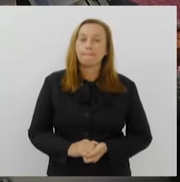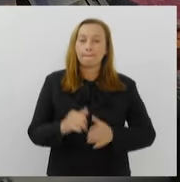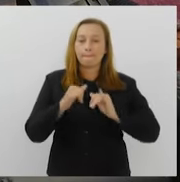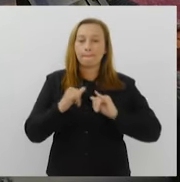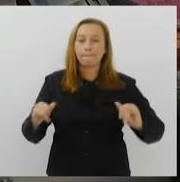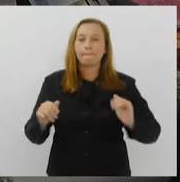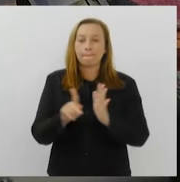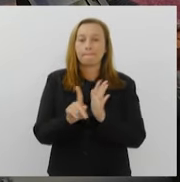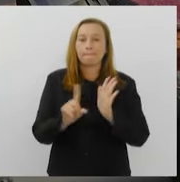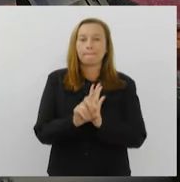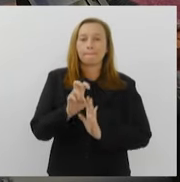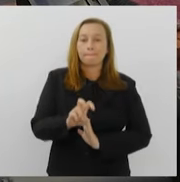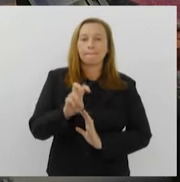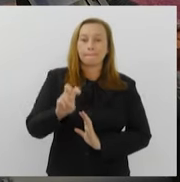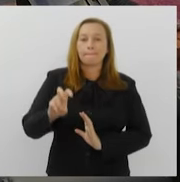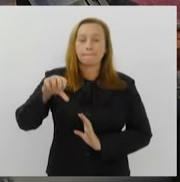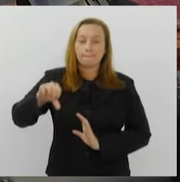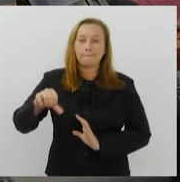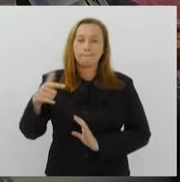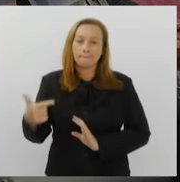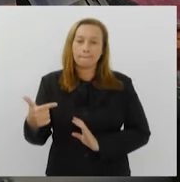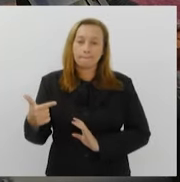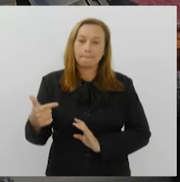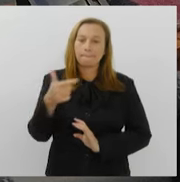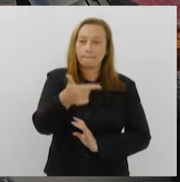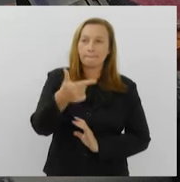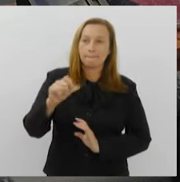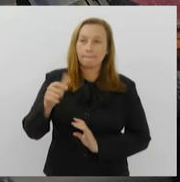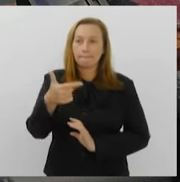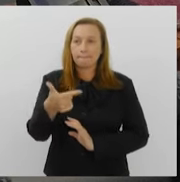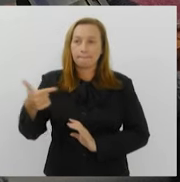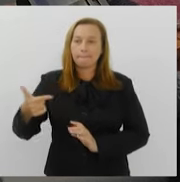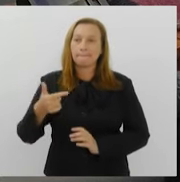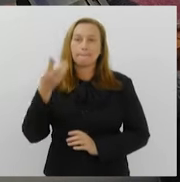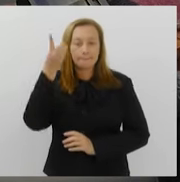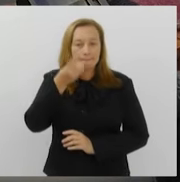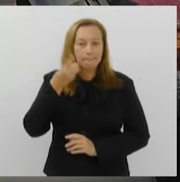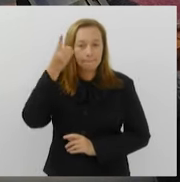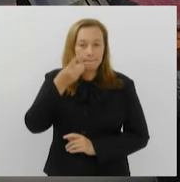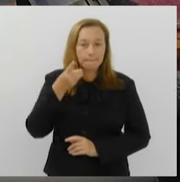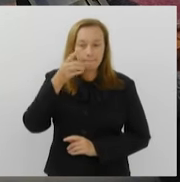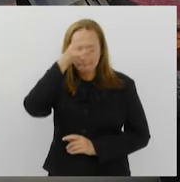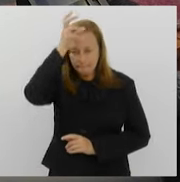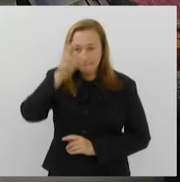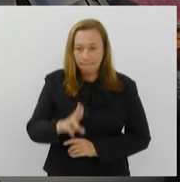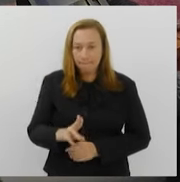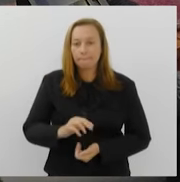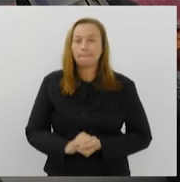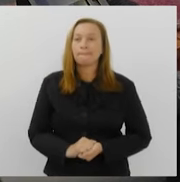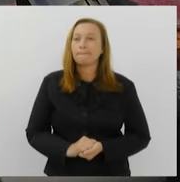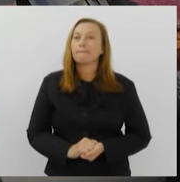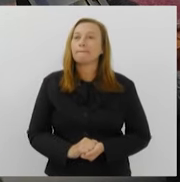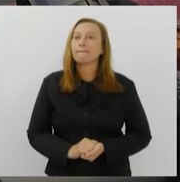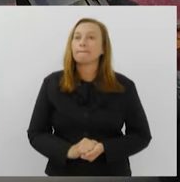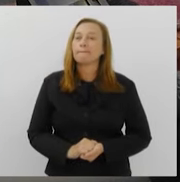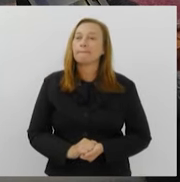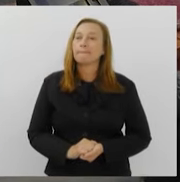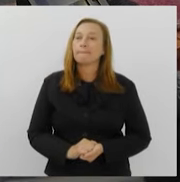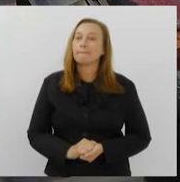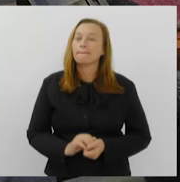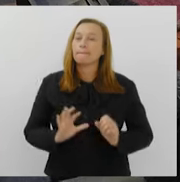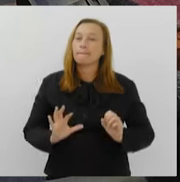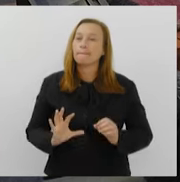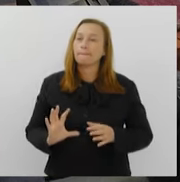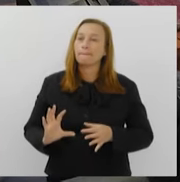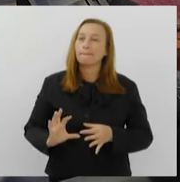Anuncio o projeto de lei número 5.592 de 2022, de autoria da deputada Tia Ju, que dispõe sobre a afixação